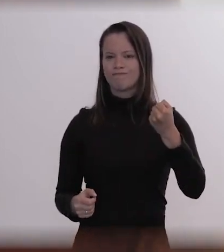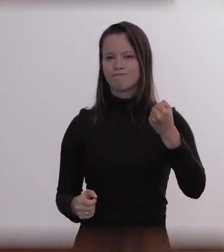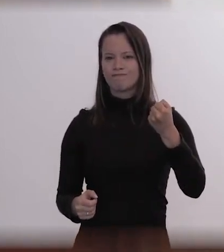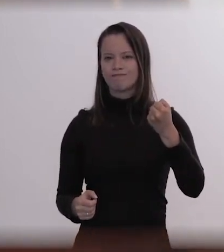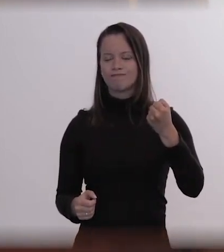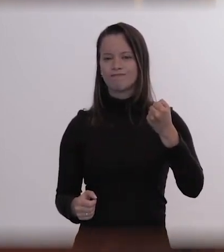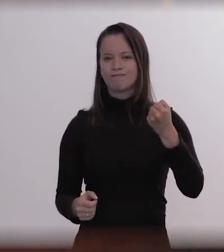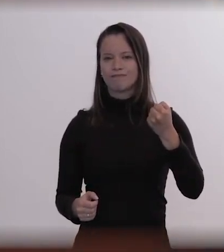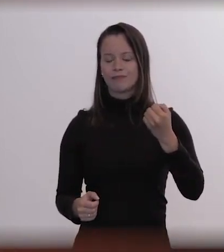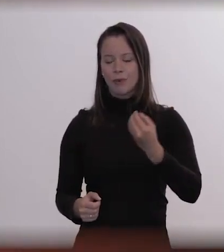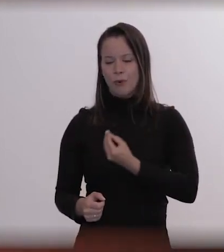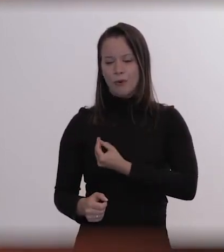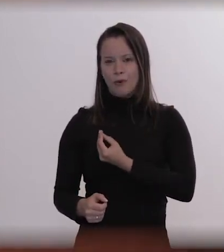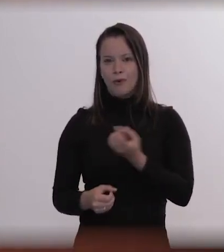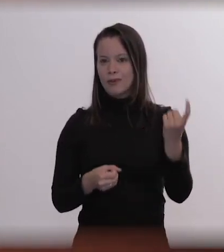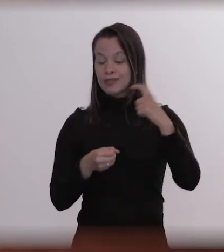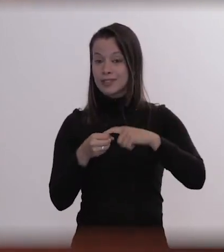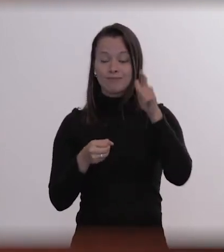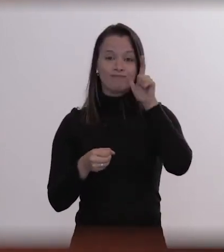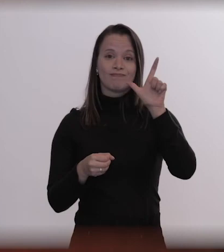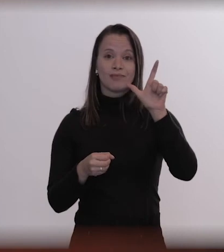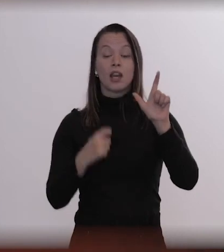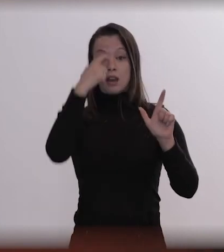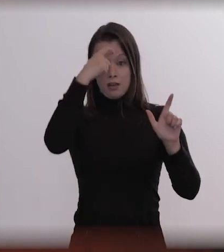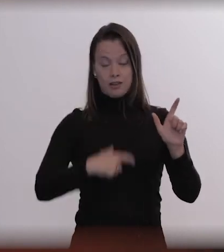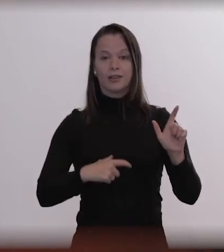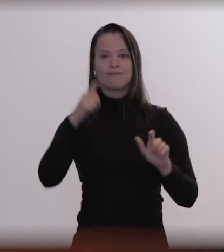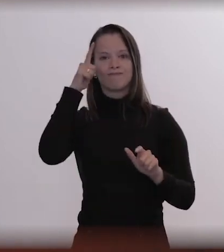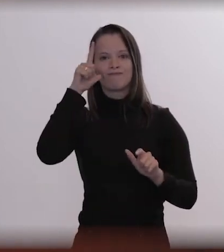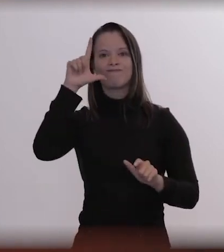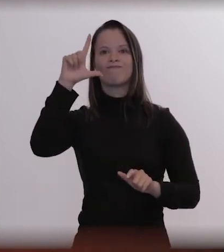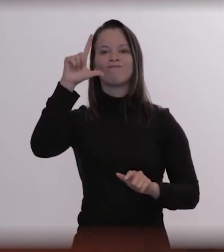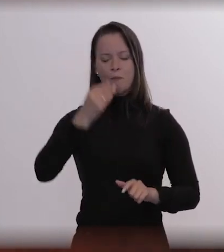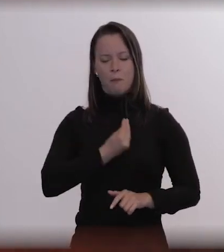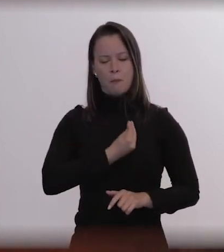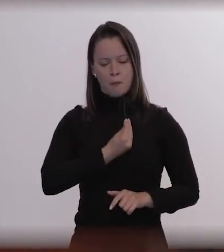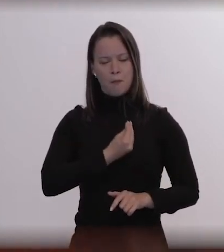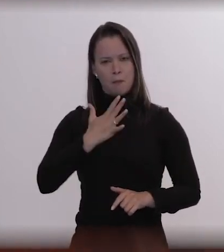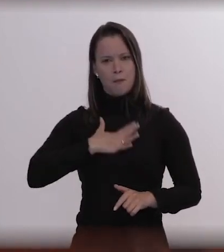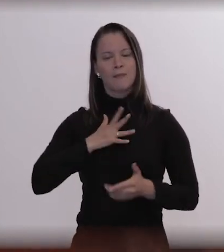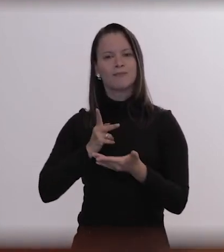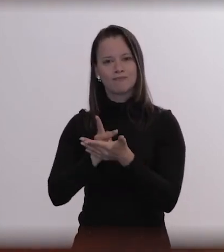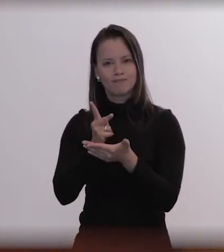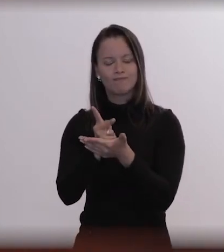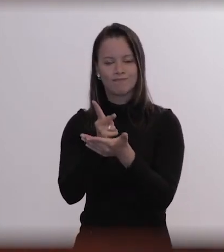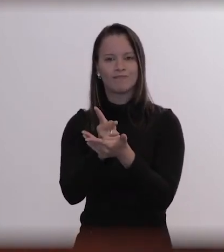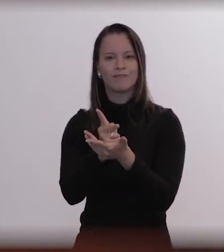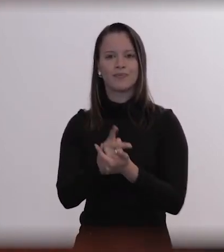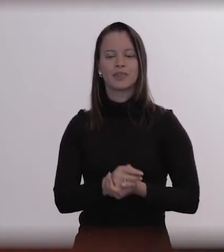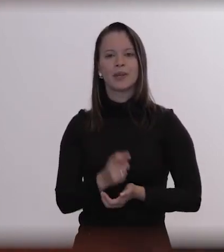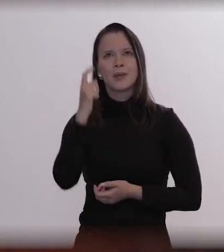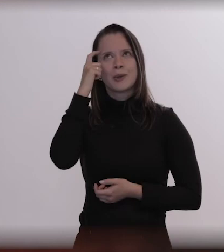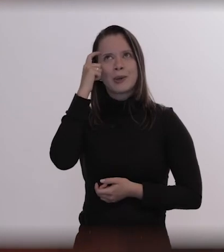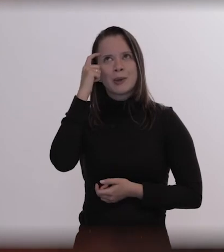sair dessa situação sobrevivendo, né? Eu sobrevivi. É uma situação assim para